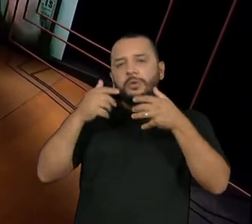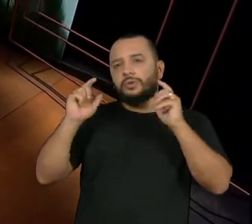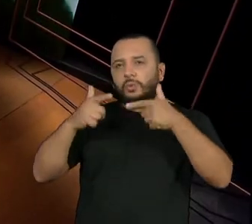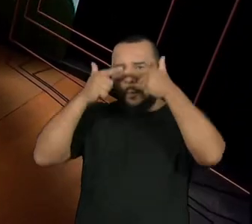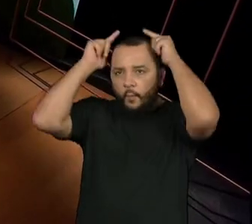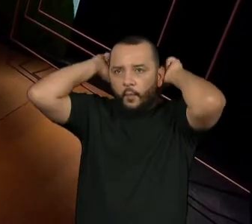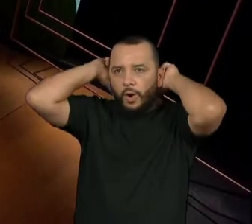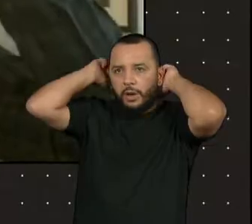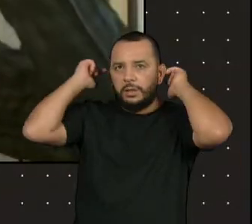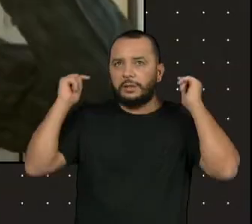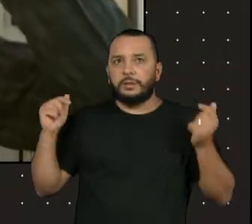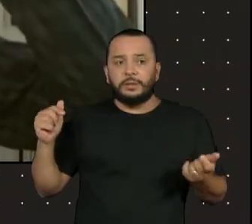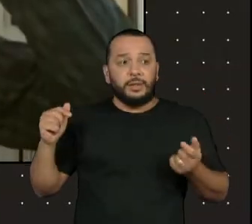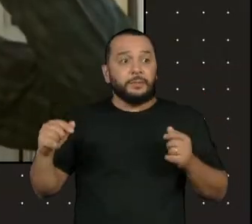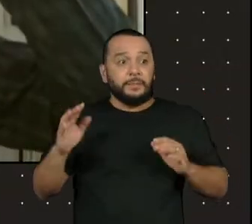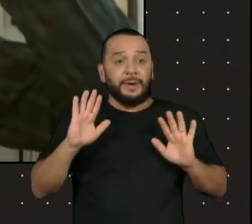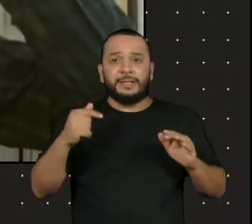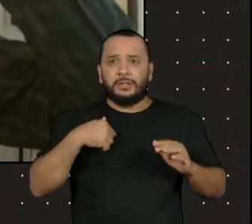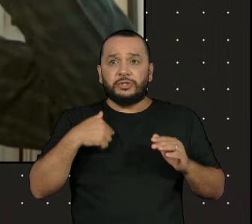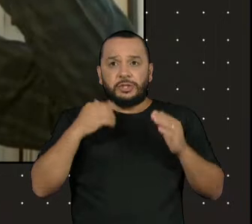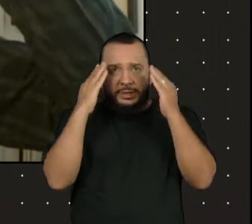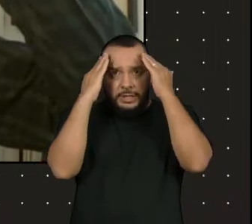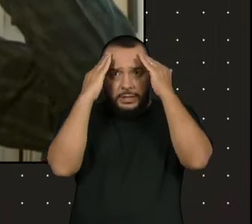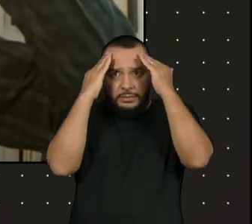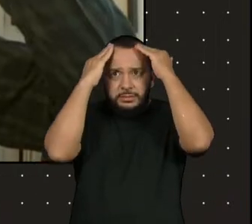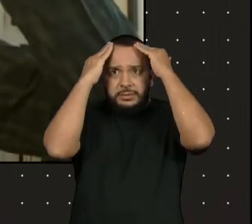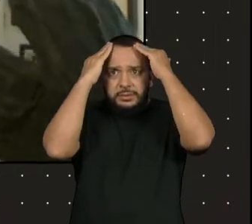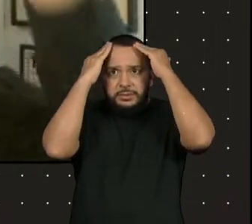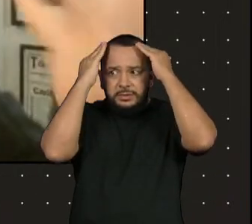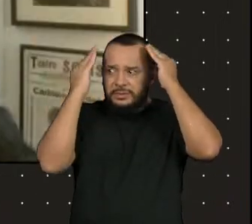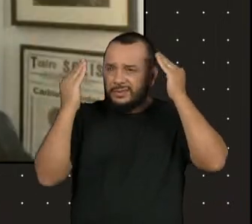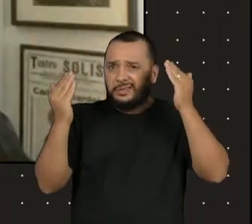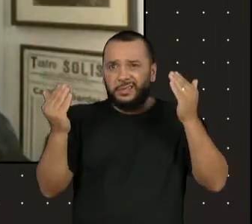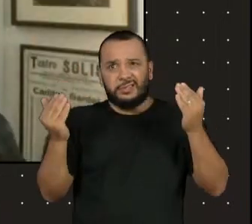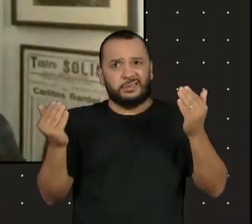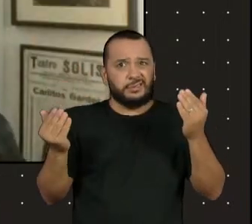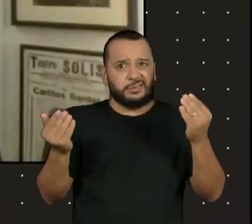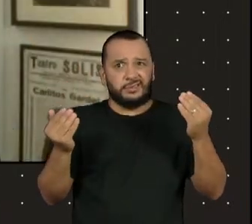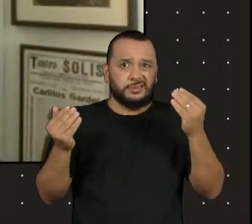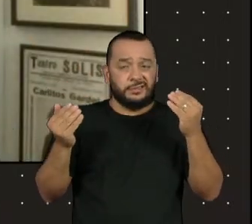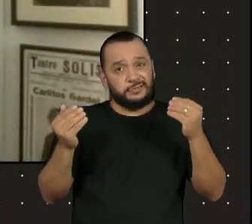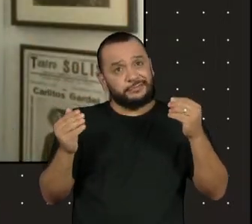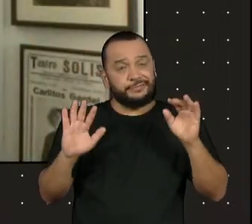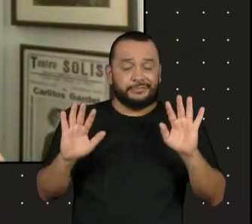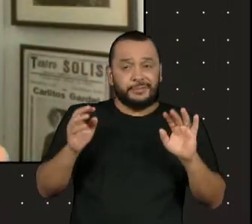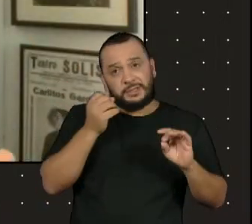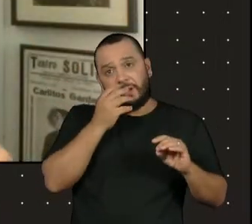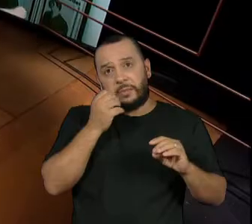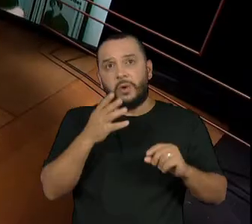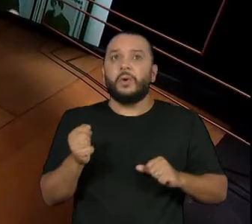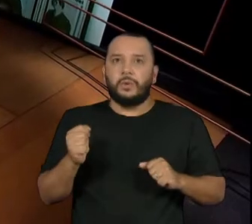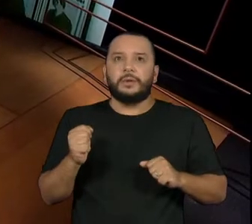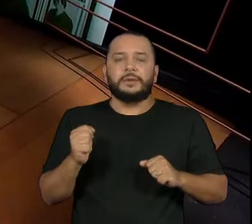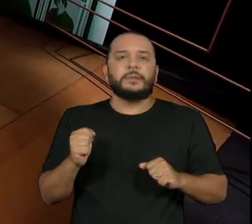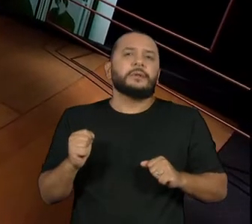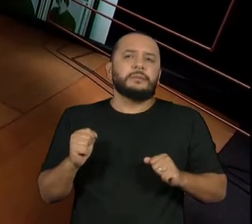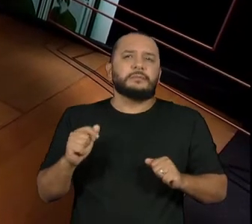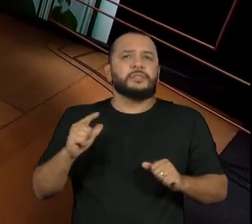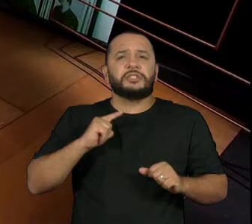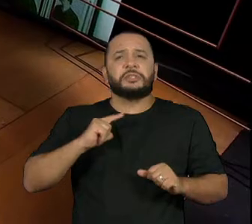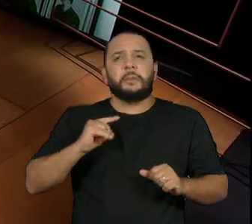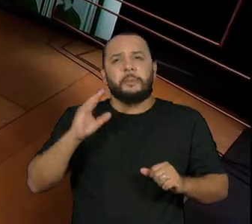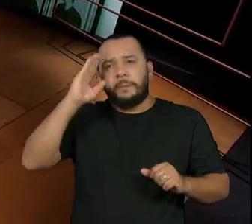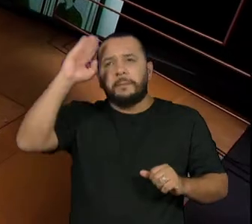cabelão. Mas eu já tinha aquelas entradas, aí já estavam mais fundas ainda. E o astro principal